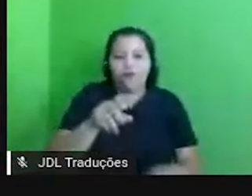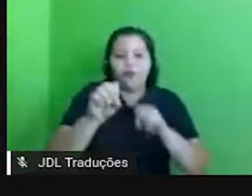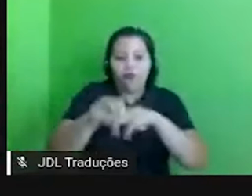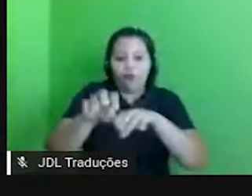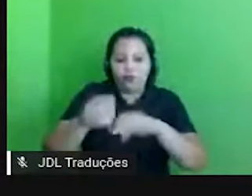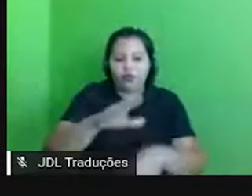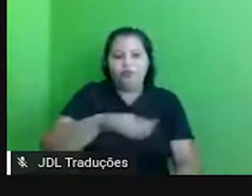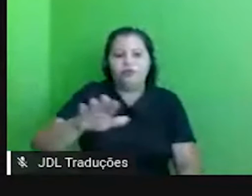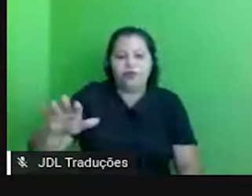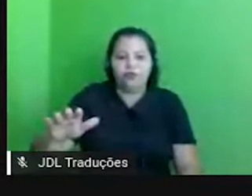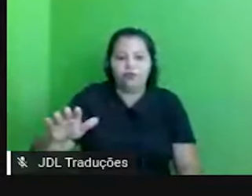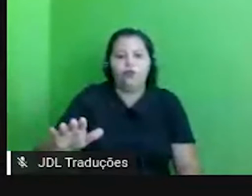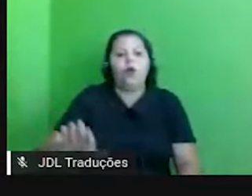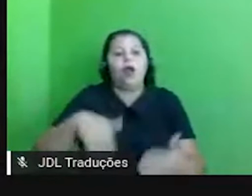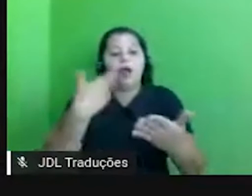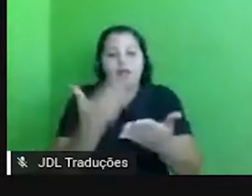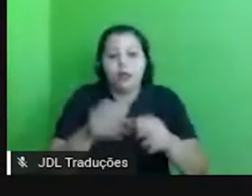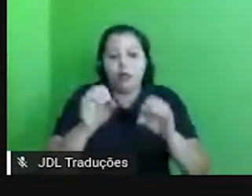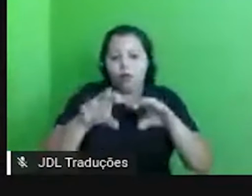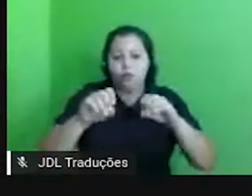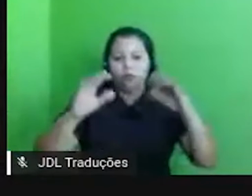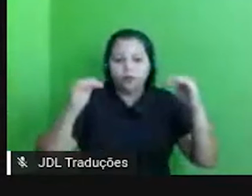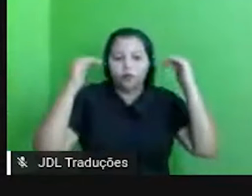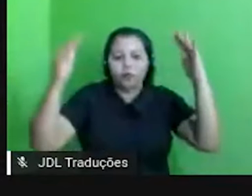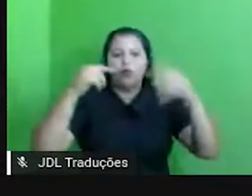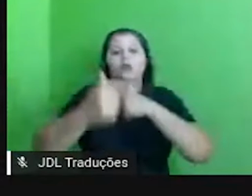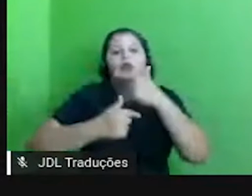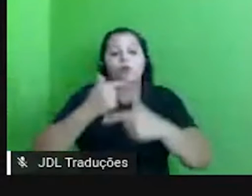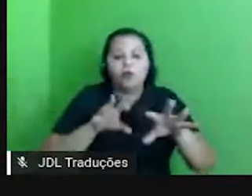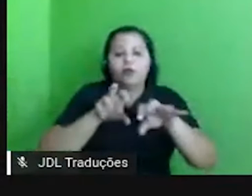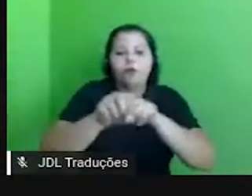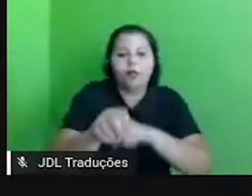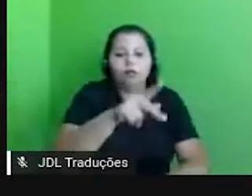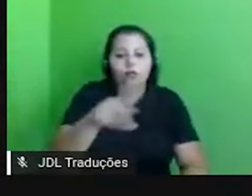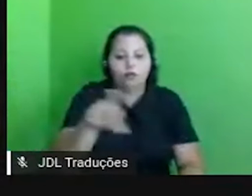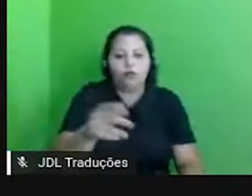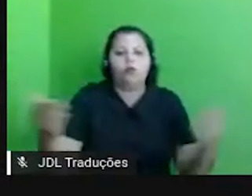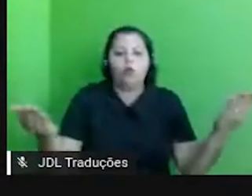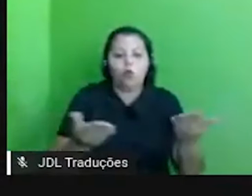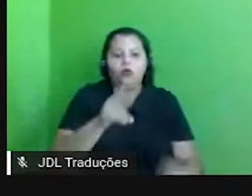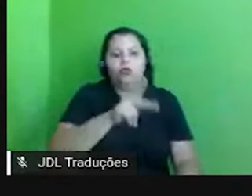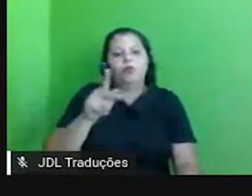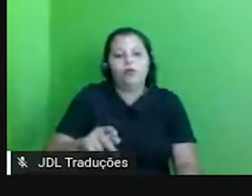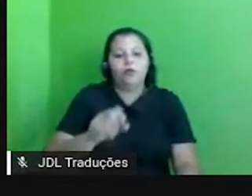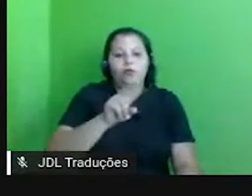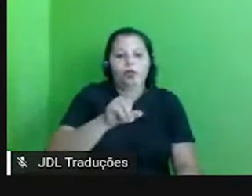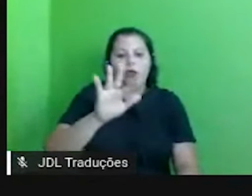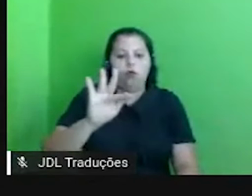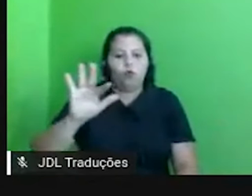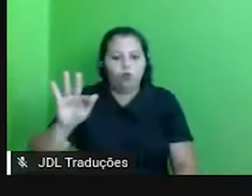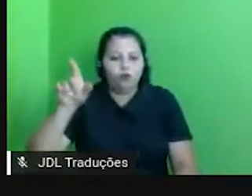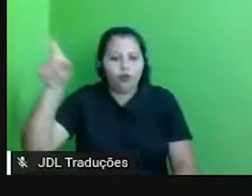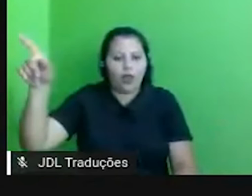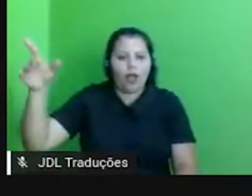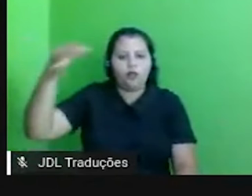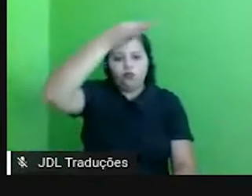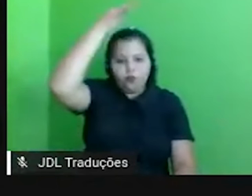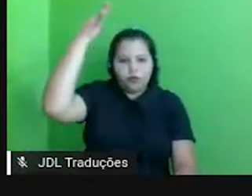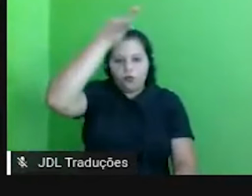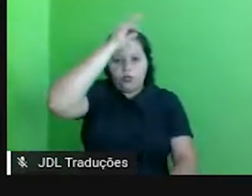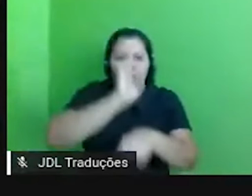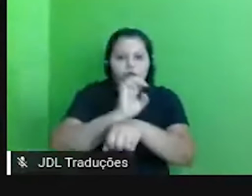superior atua na formação de professores e hoje em dia professora da UFES a federal do Espírito Santo ela nasceu em Santo André